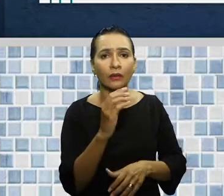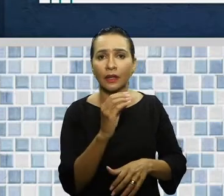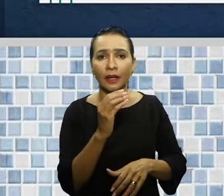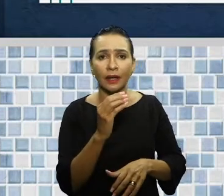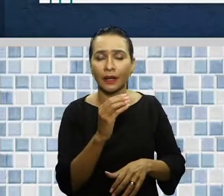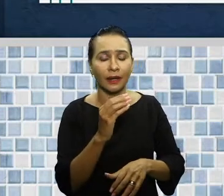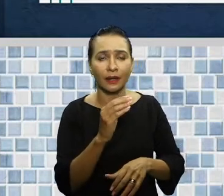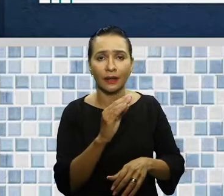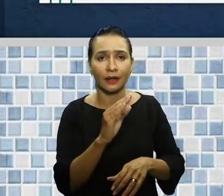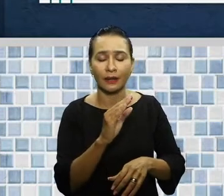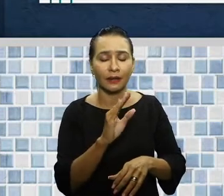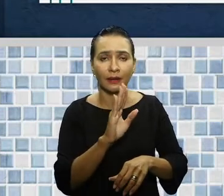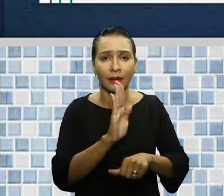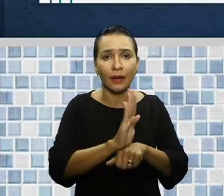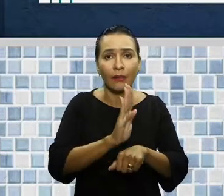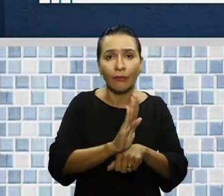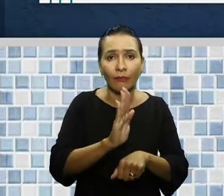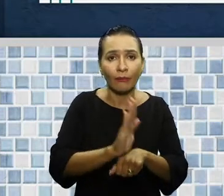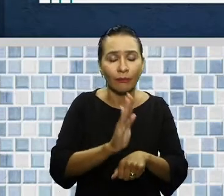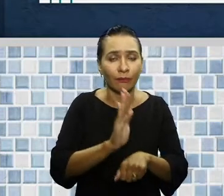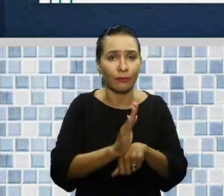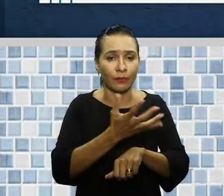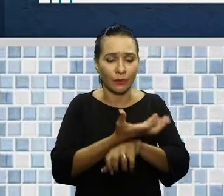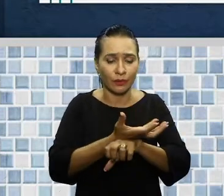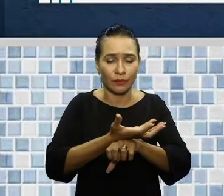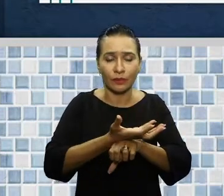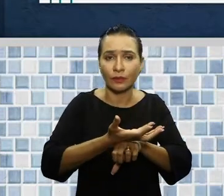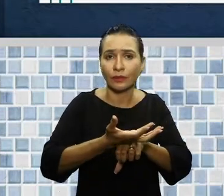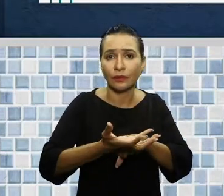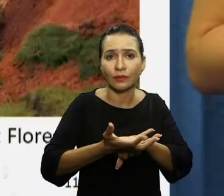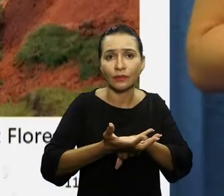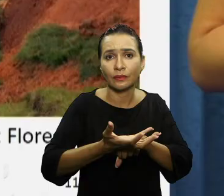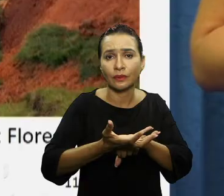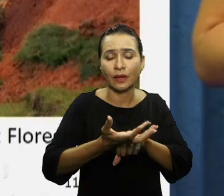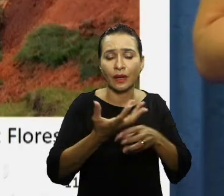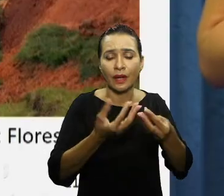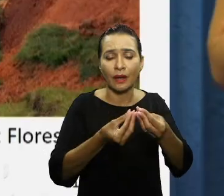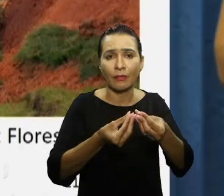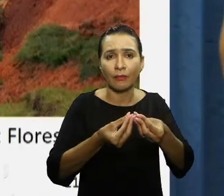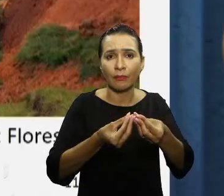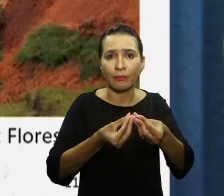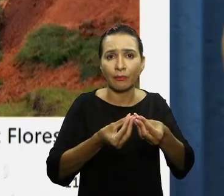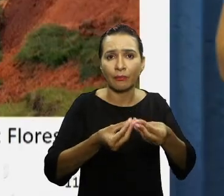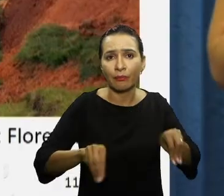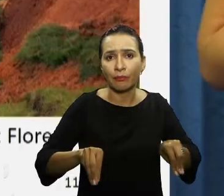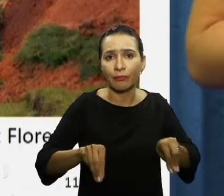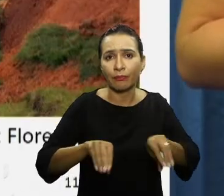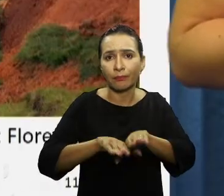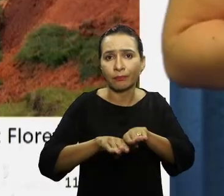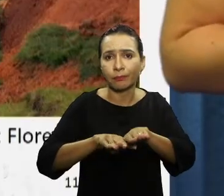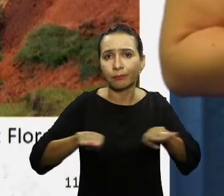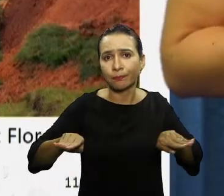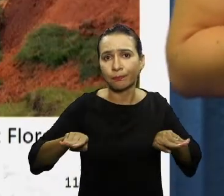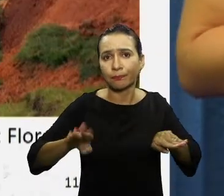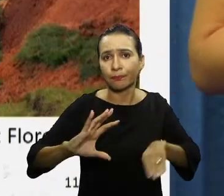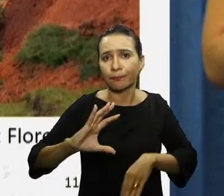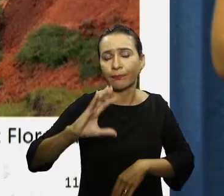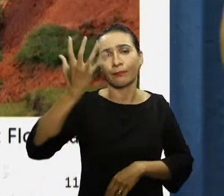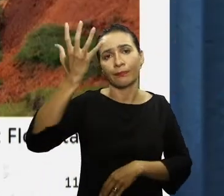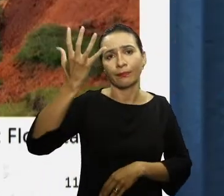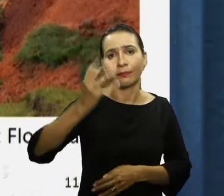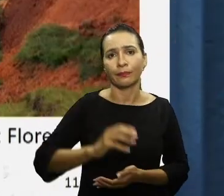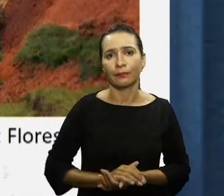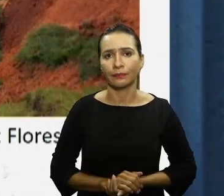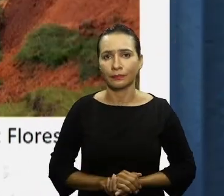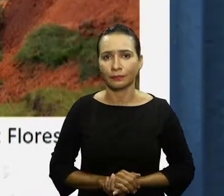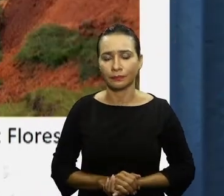vegetal dele, e sem essa proteção vegetal ele termina cedendo e vai formando exatamente essas crateras que